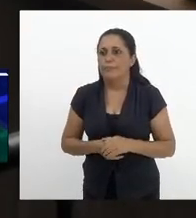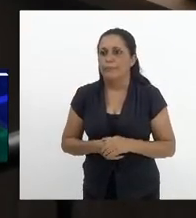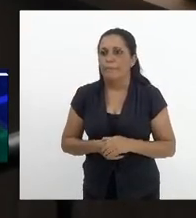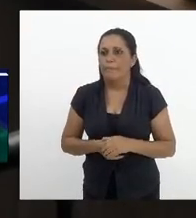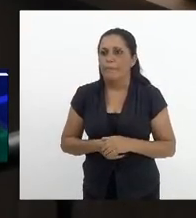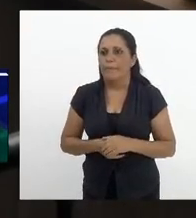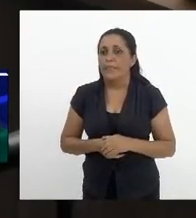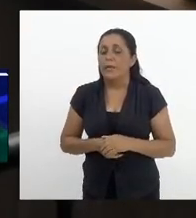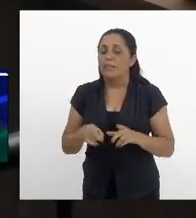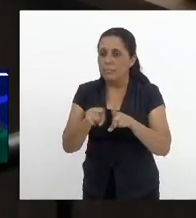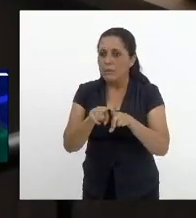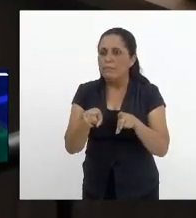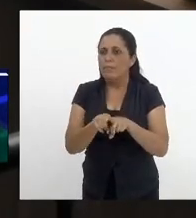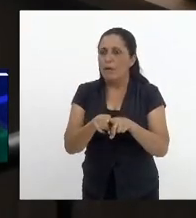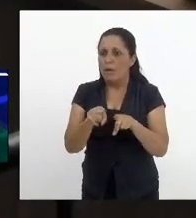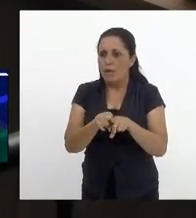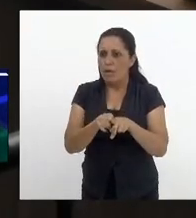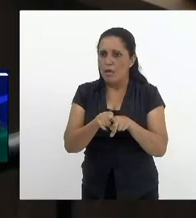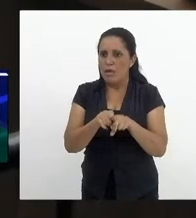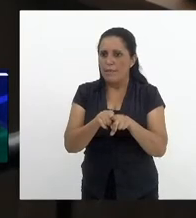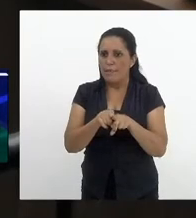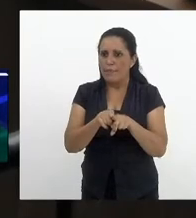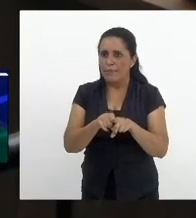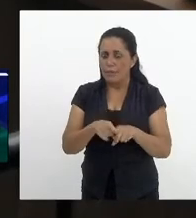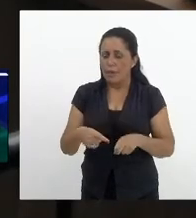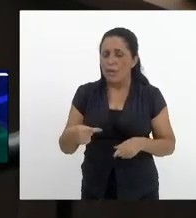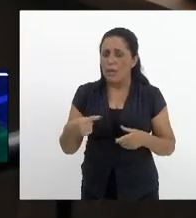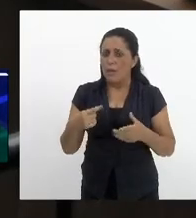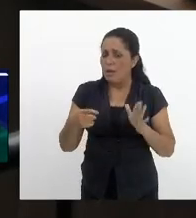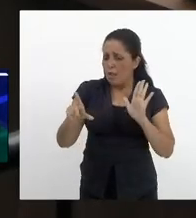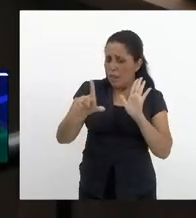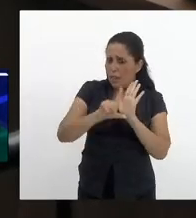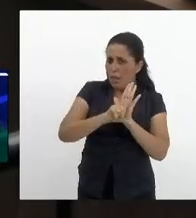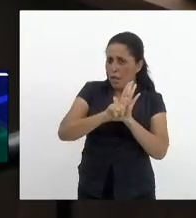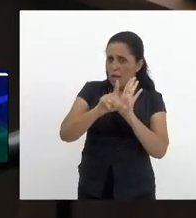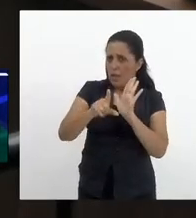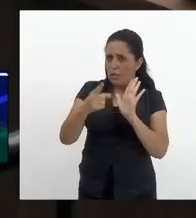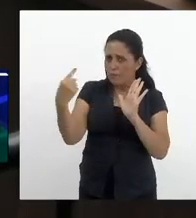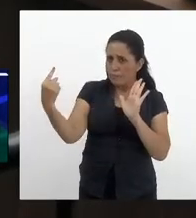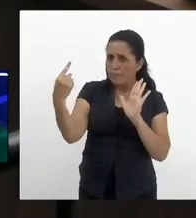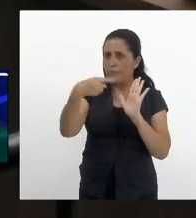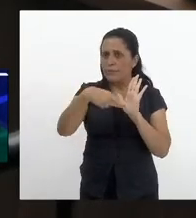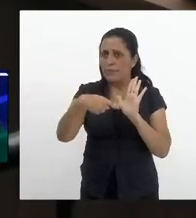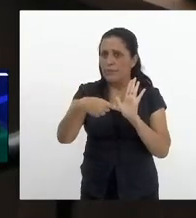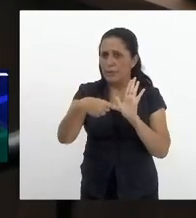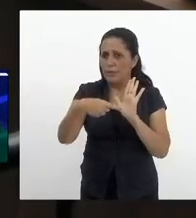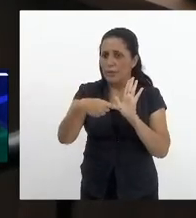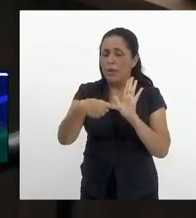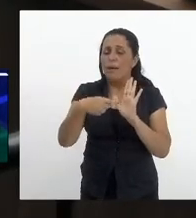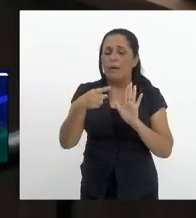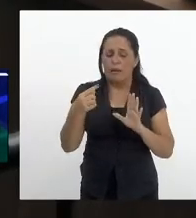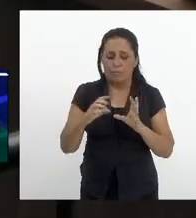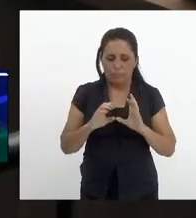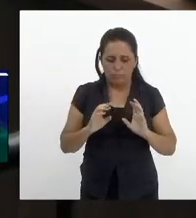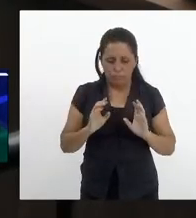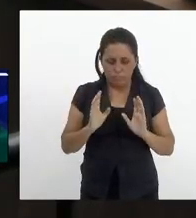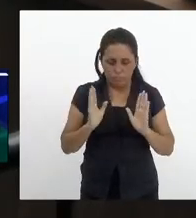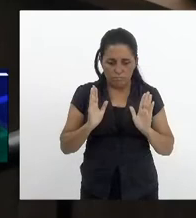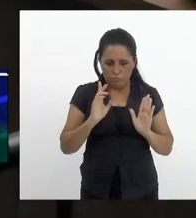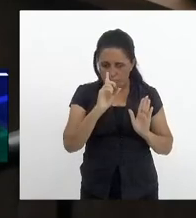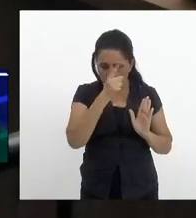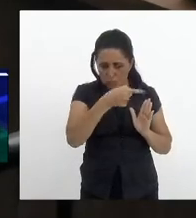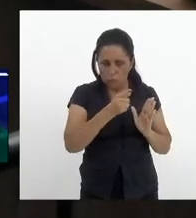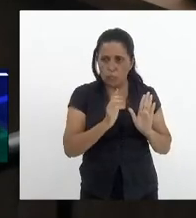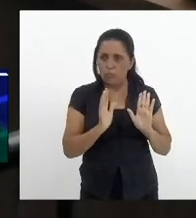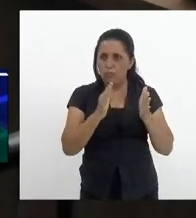E, além do mais, como manda a lei geral, a CODIM encaminhou a Fazenda, que cumpre